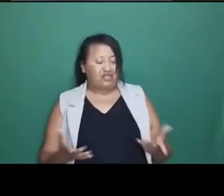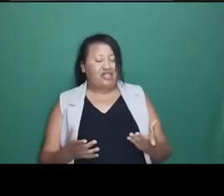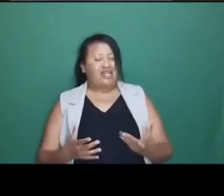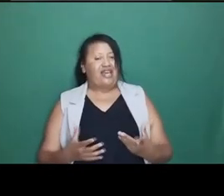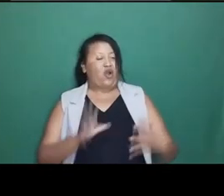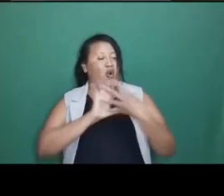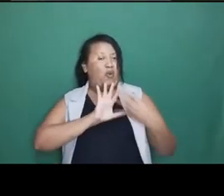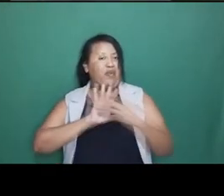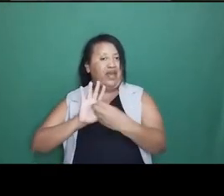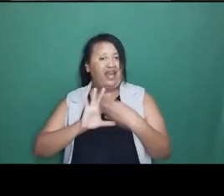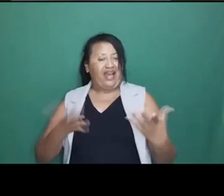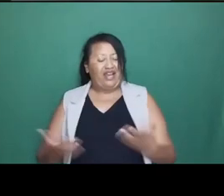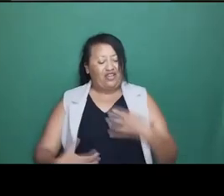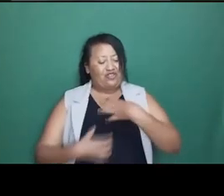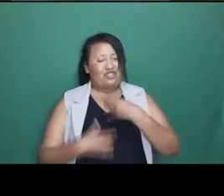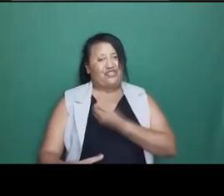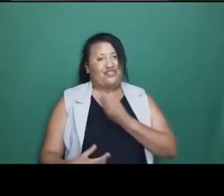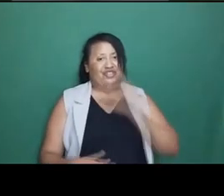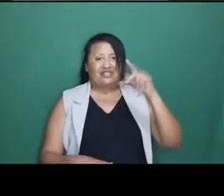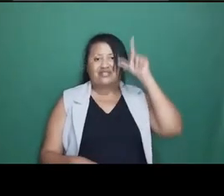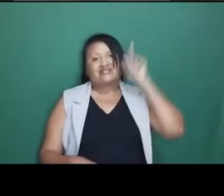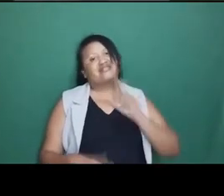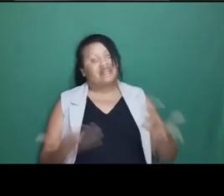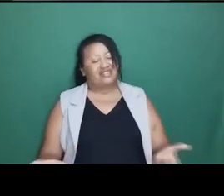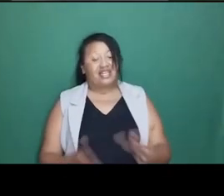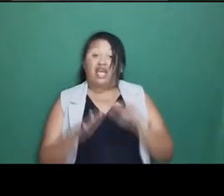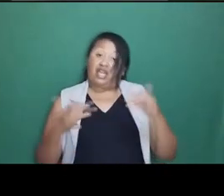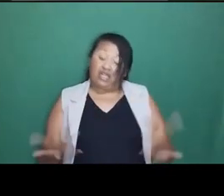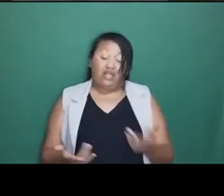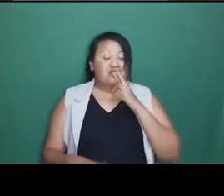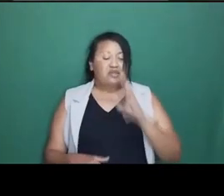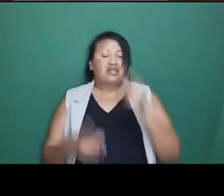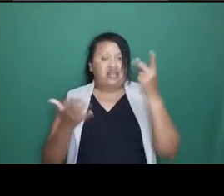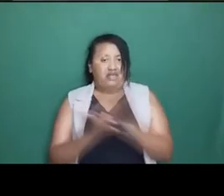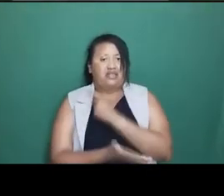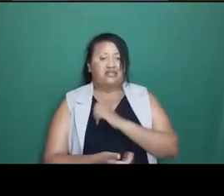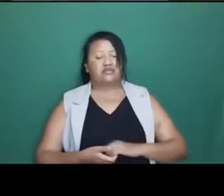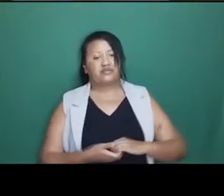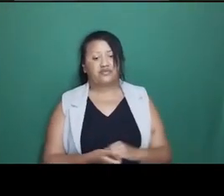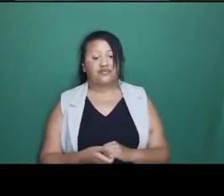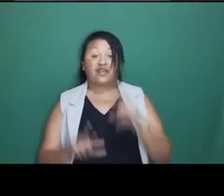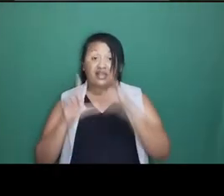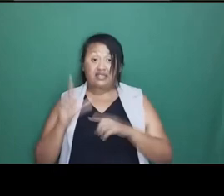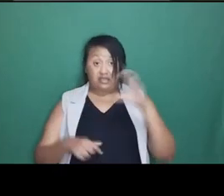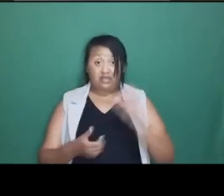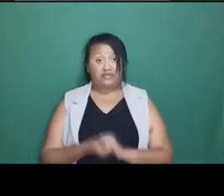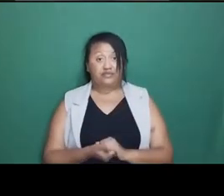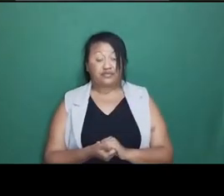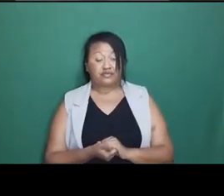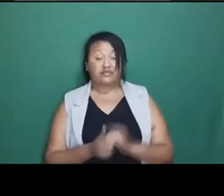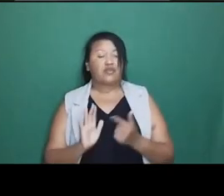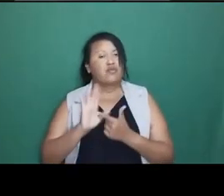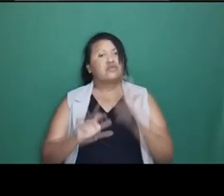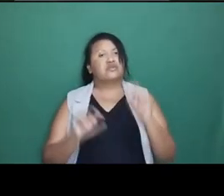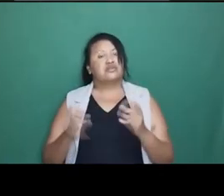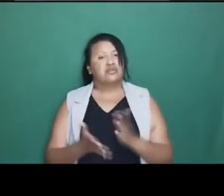de vida então por conta disso essa resposta está errada a letra C traz